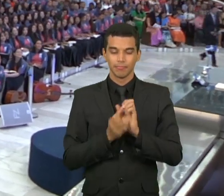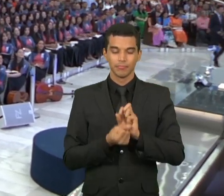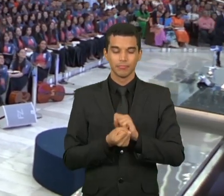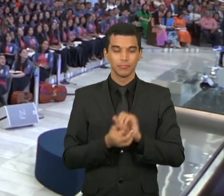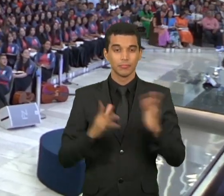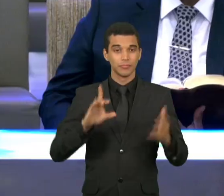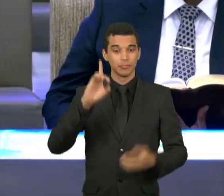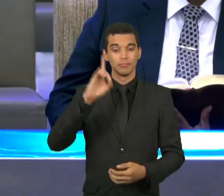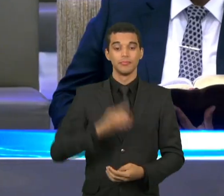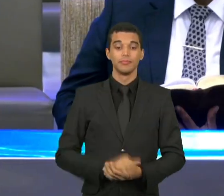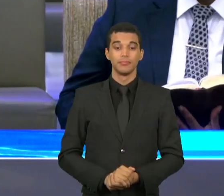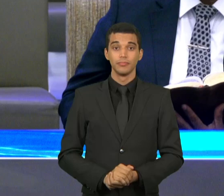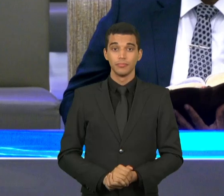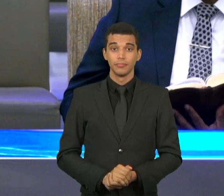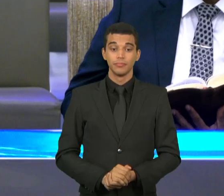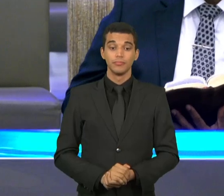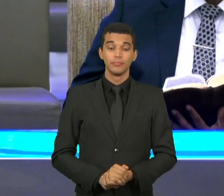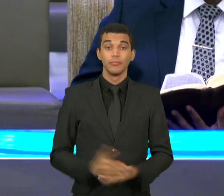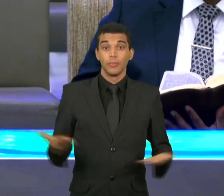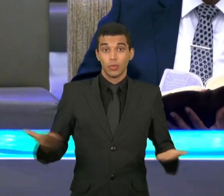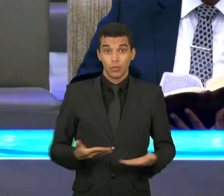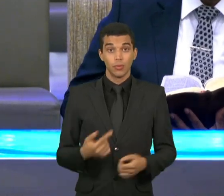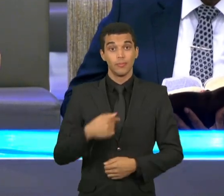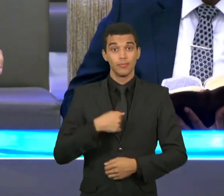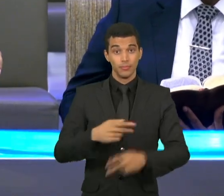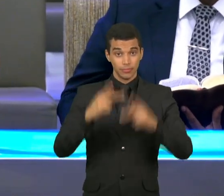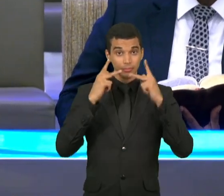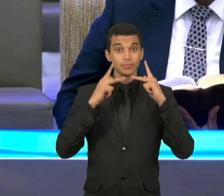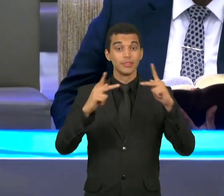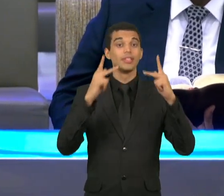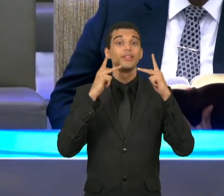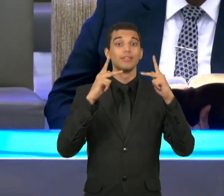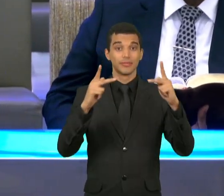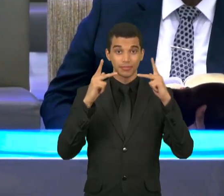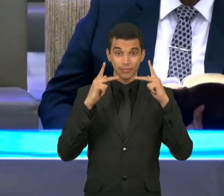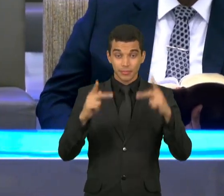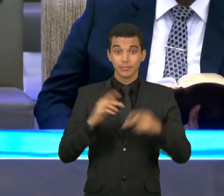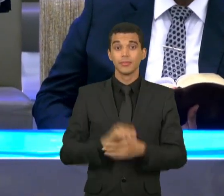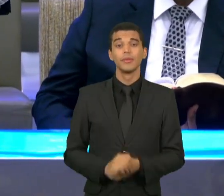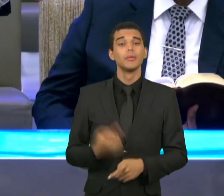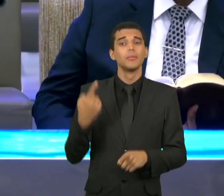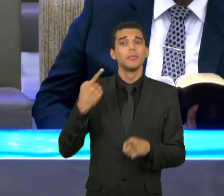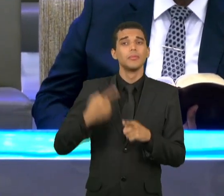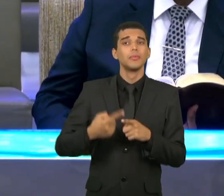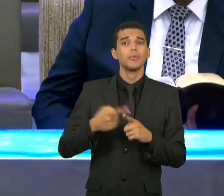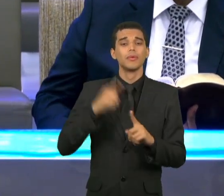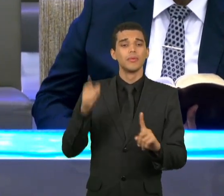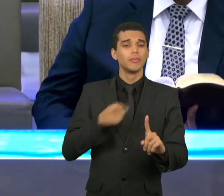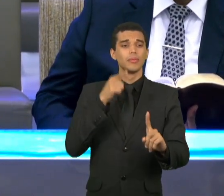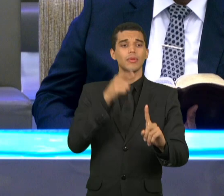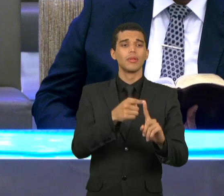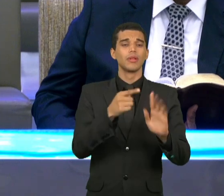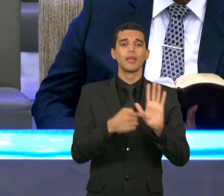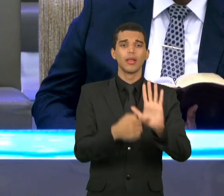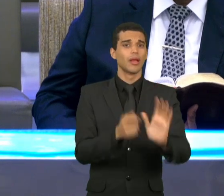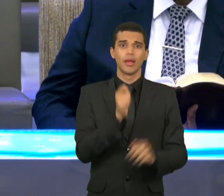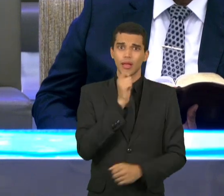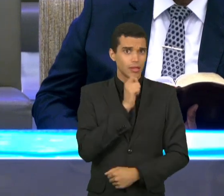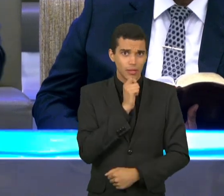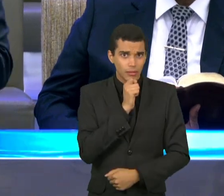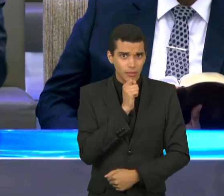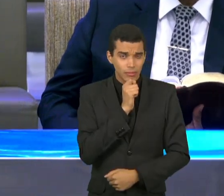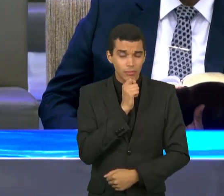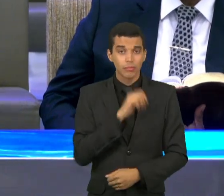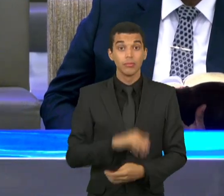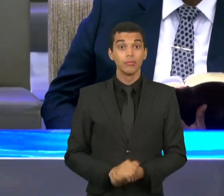E você vai entender pela palavra hoje por que que o propósito não se revela.